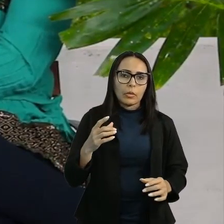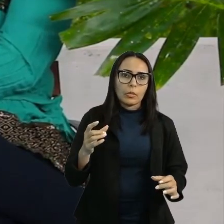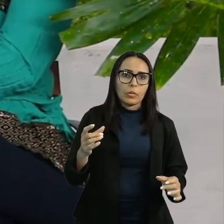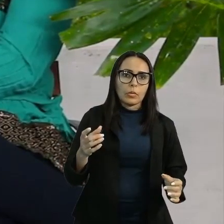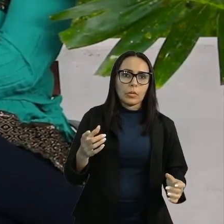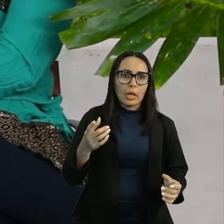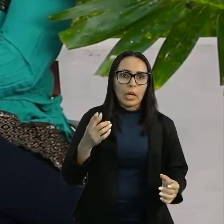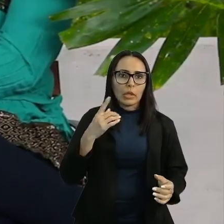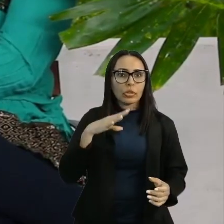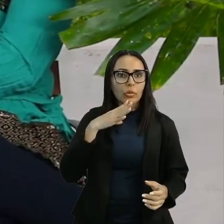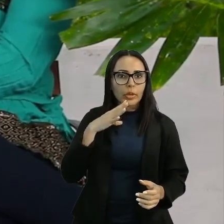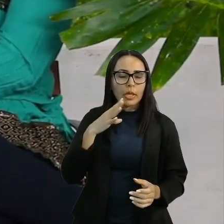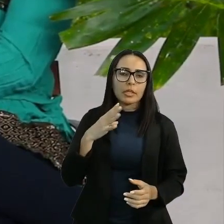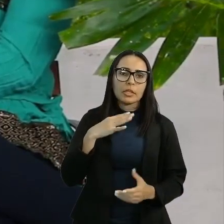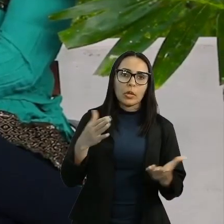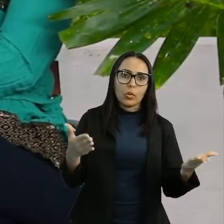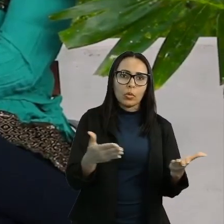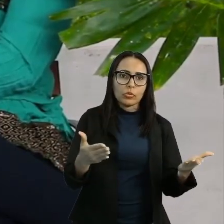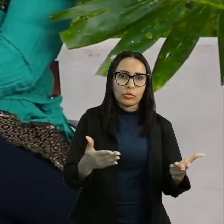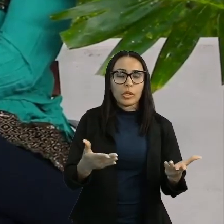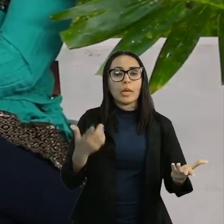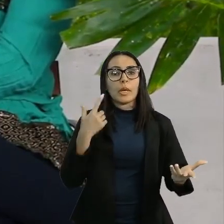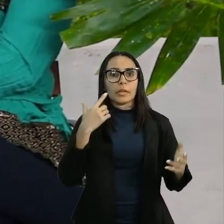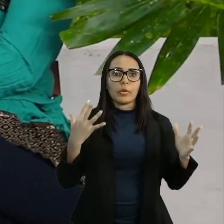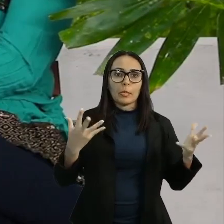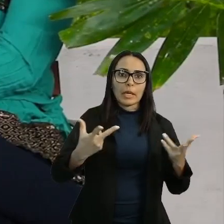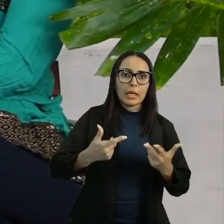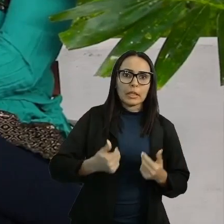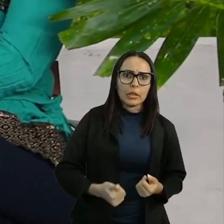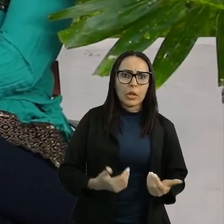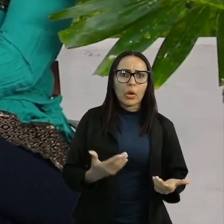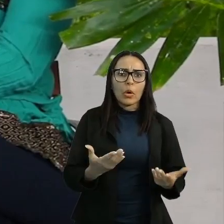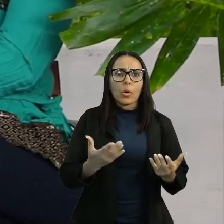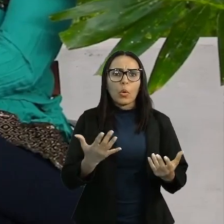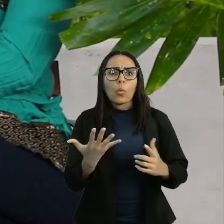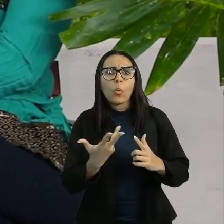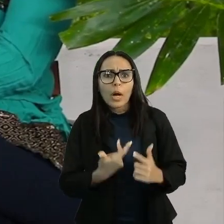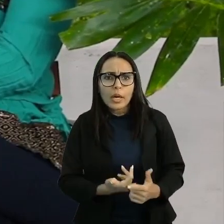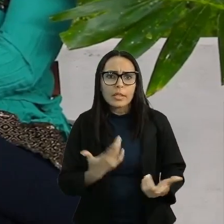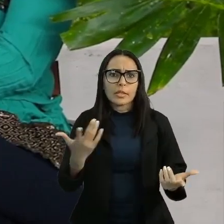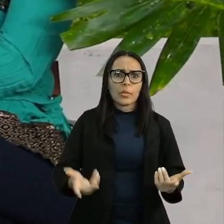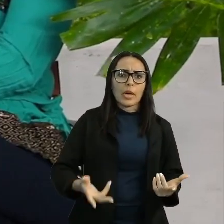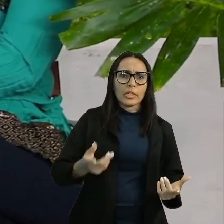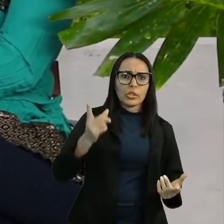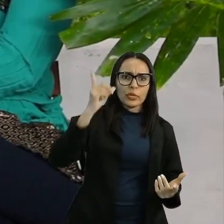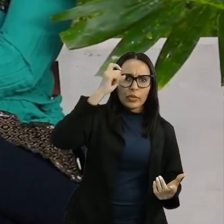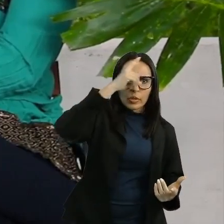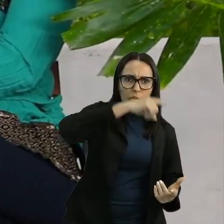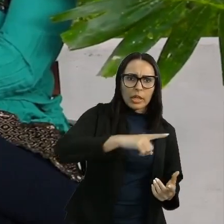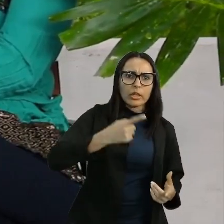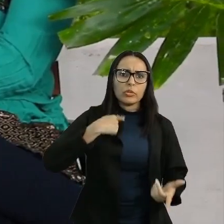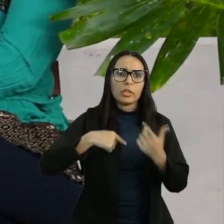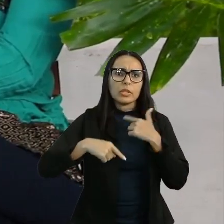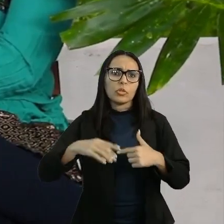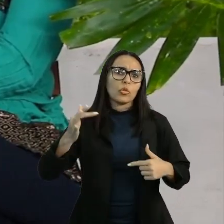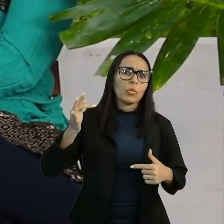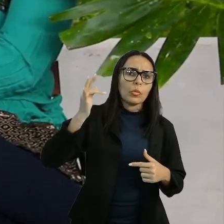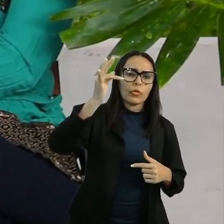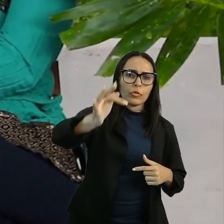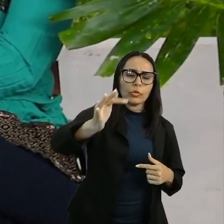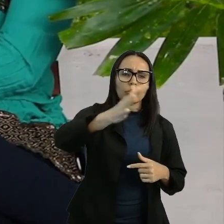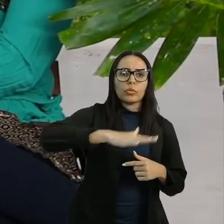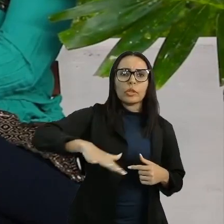hoje aqui, já vai fazer uns 20 anos procurando a receita. Caramba, então a gente ouve uma explicação de que existiam estilos de vida diferentes, Hare